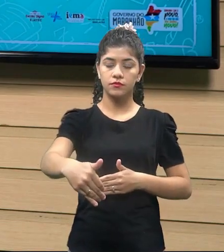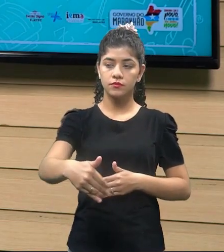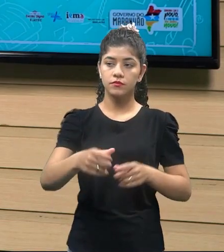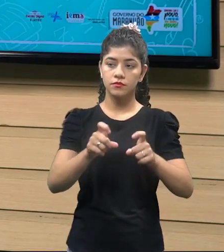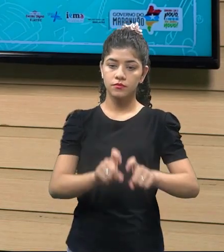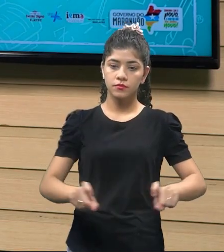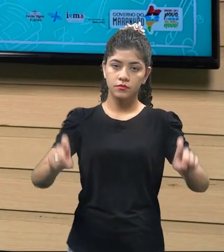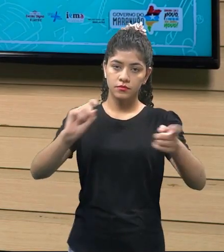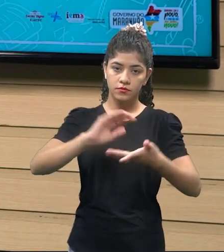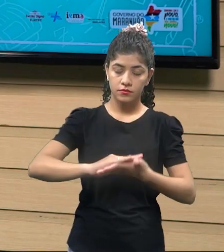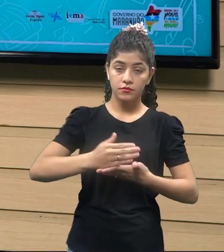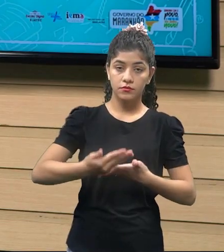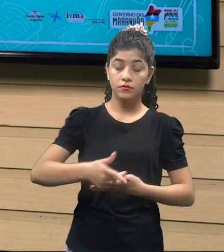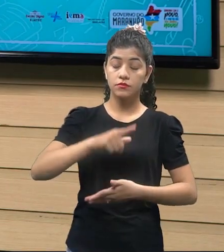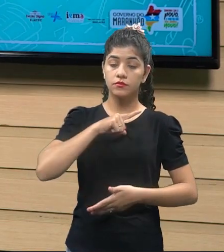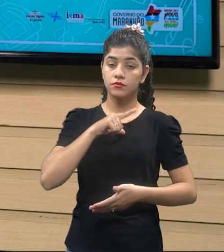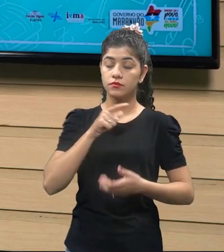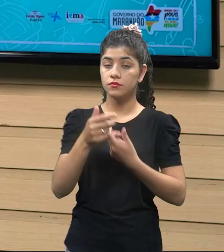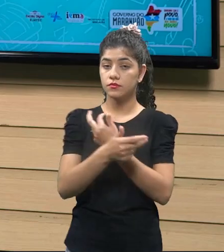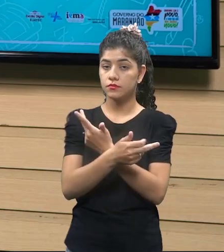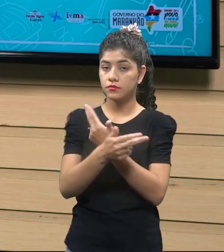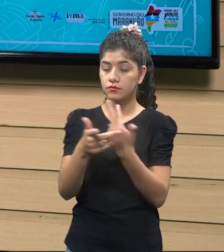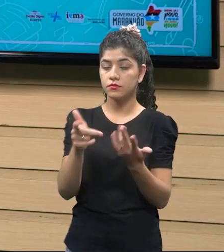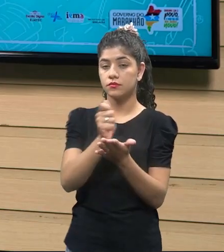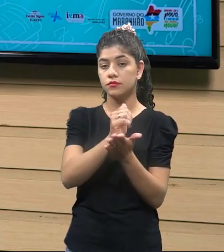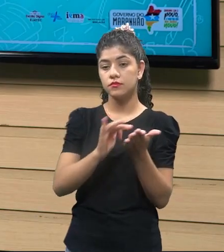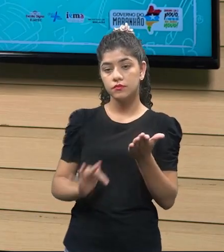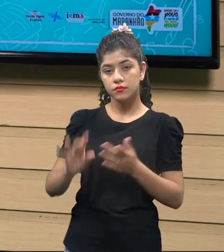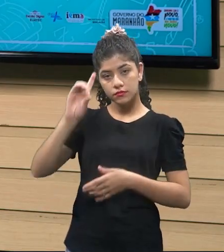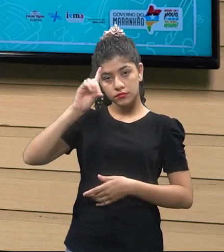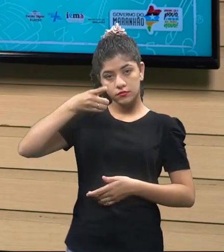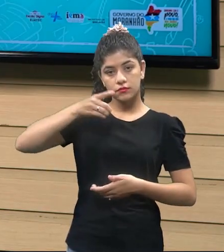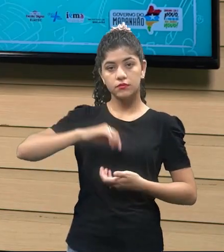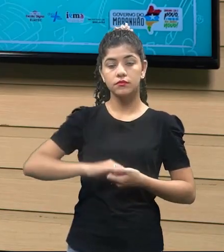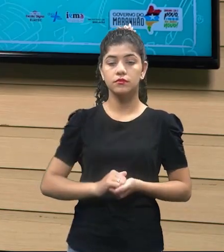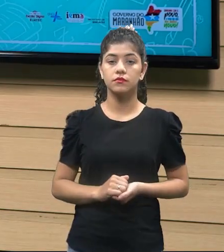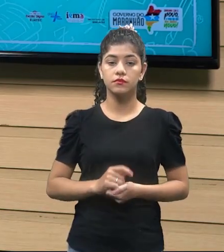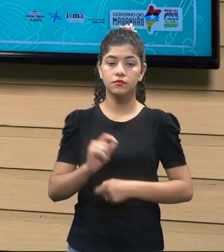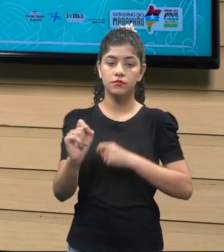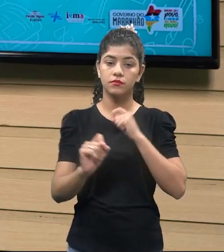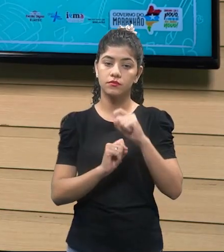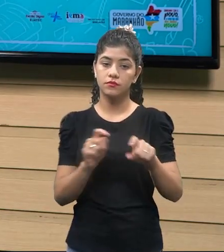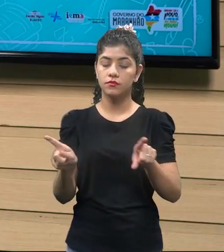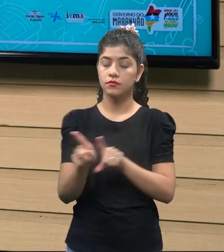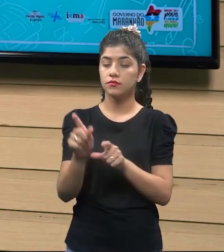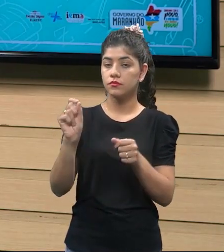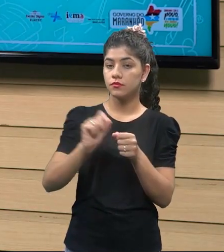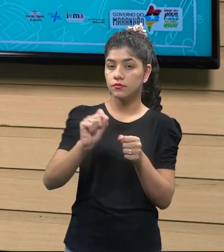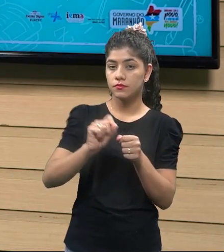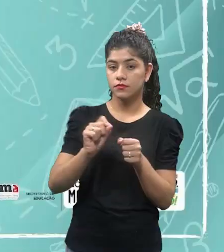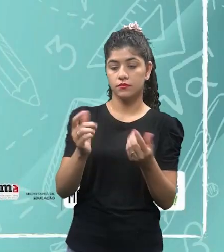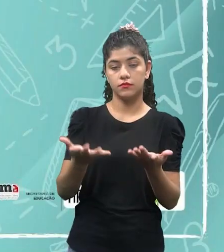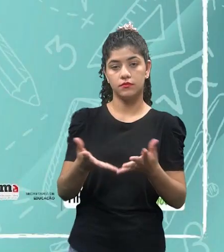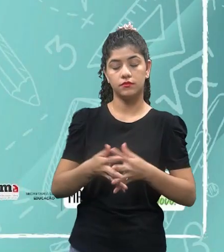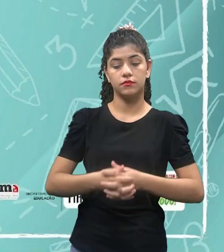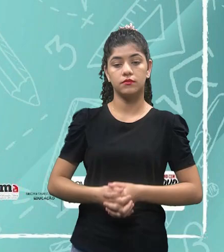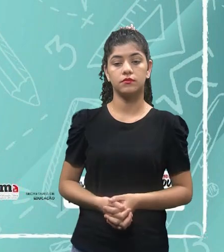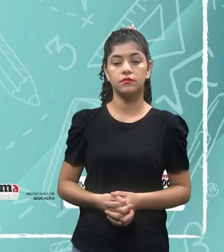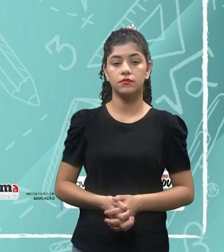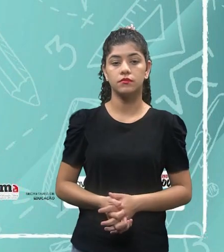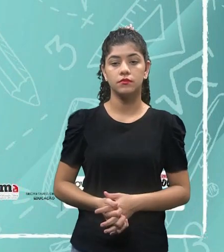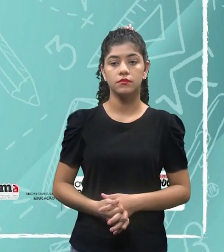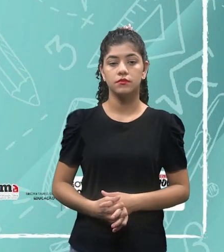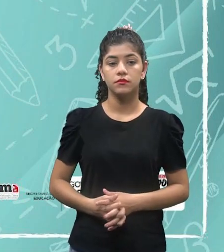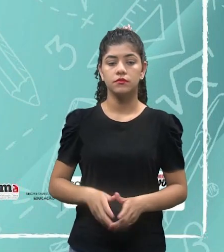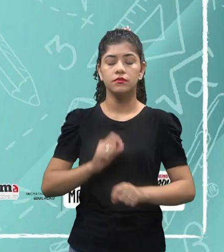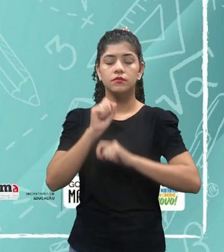vai realizar aquelas atividades, aqueles comandos, para fazer determinada função. E o